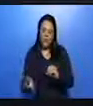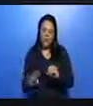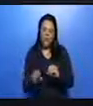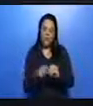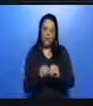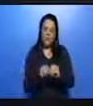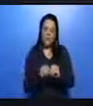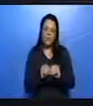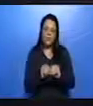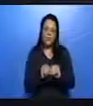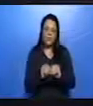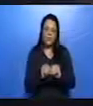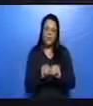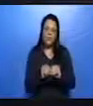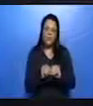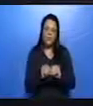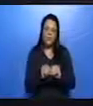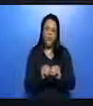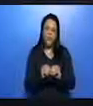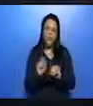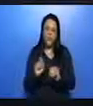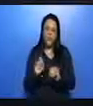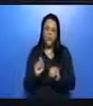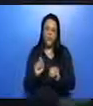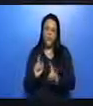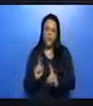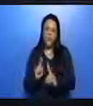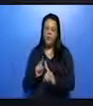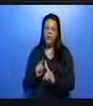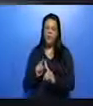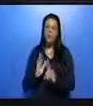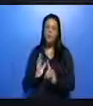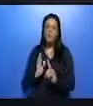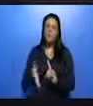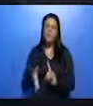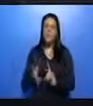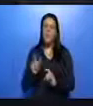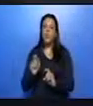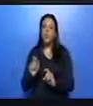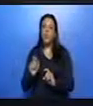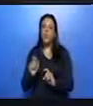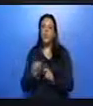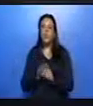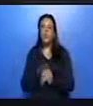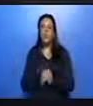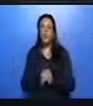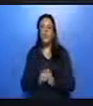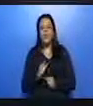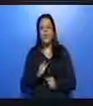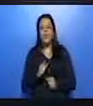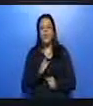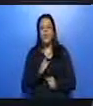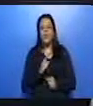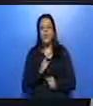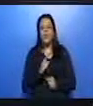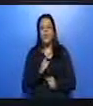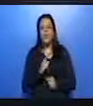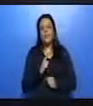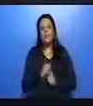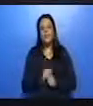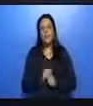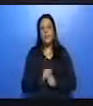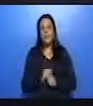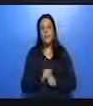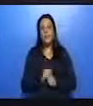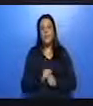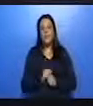disso? Vamos lá. Apresenta esse nome por ter a função de objeto direto